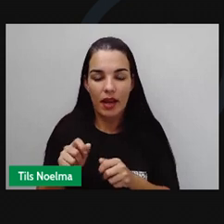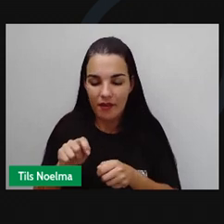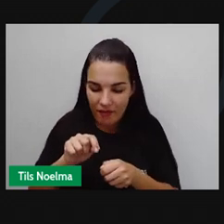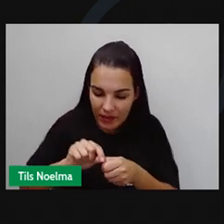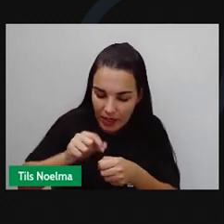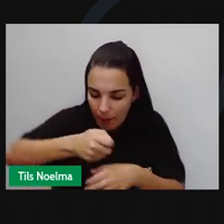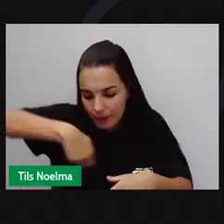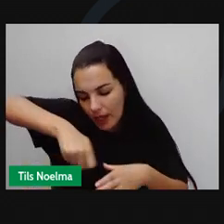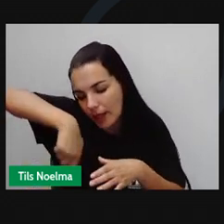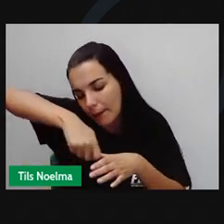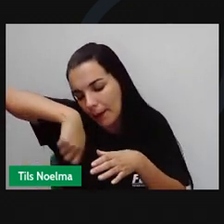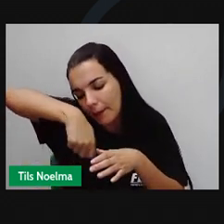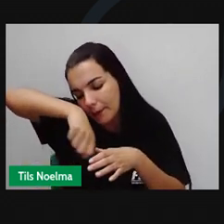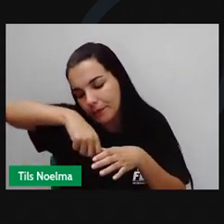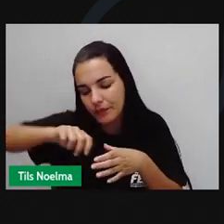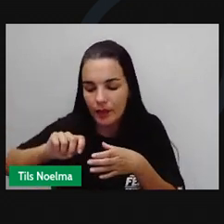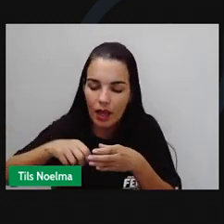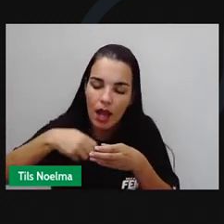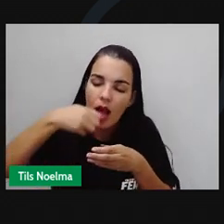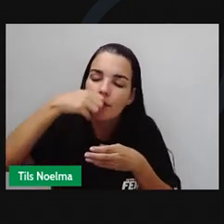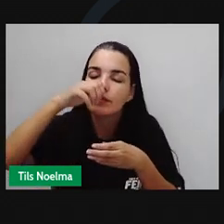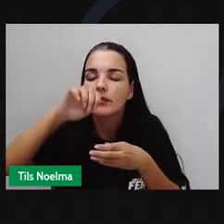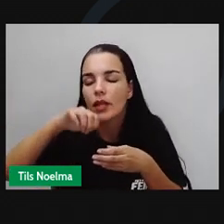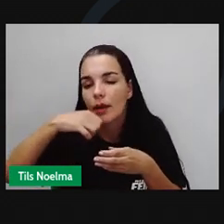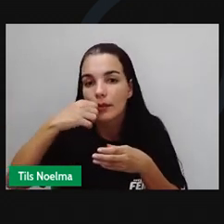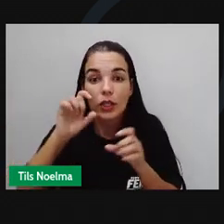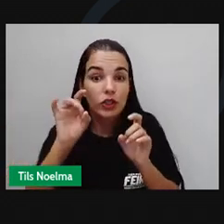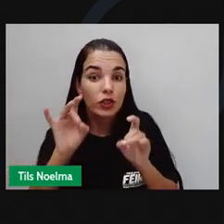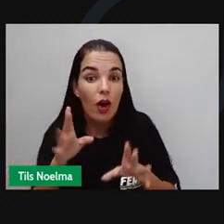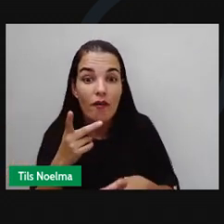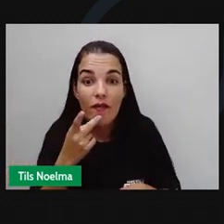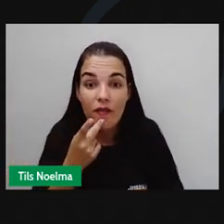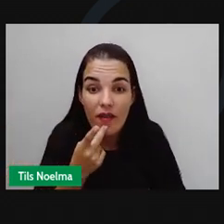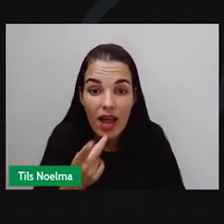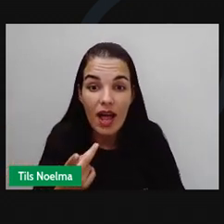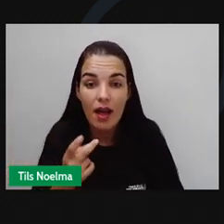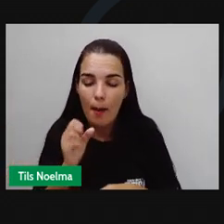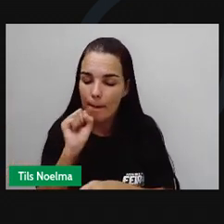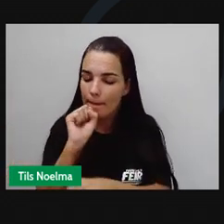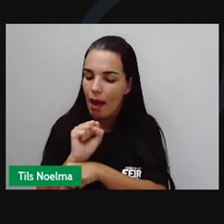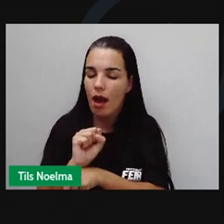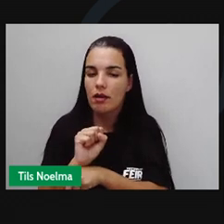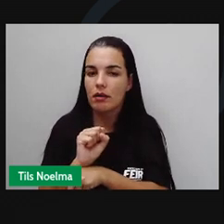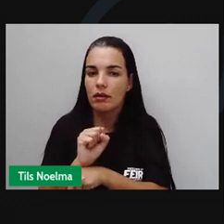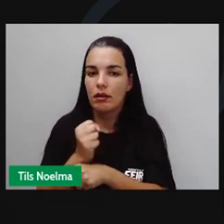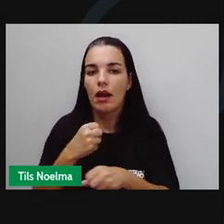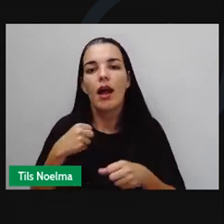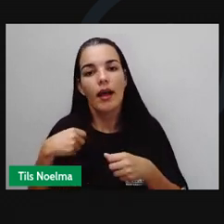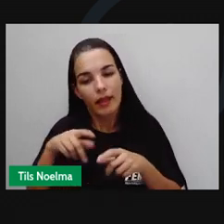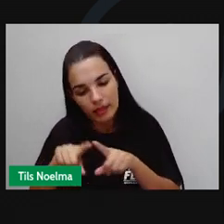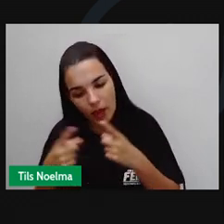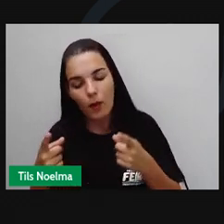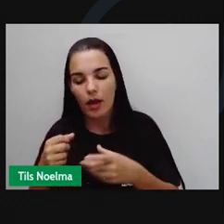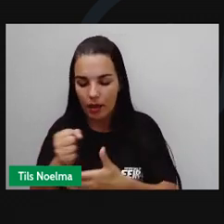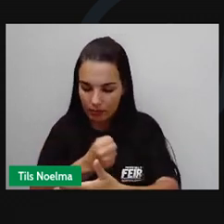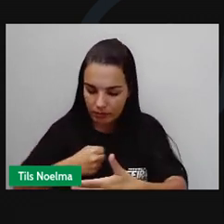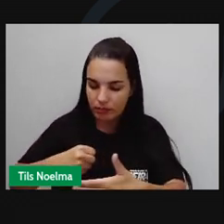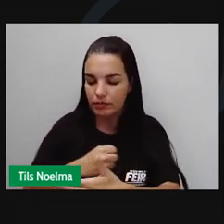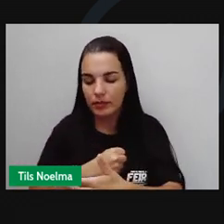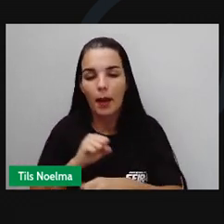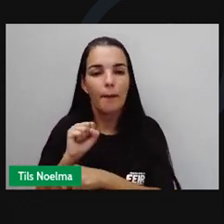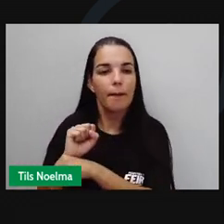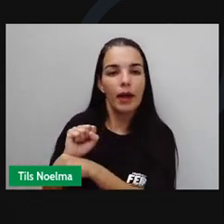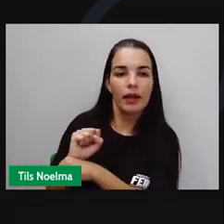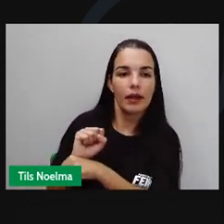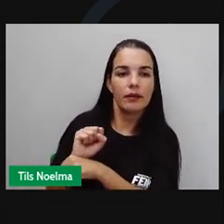milho doce. E bastava dizer: panela, pare! E a panela pararia